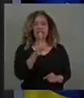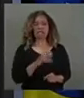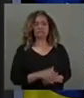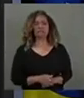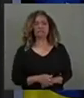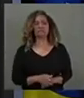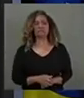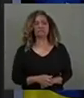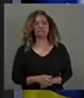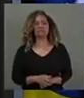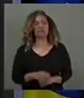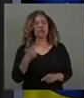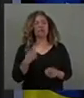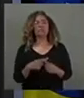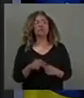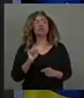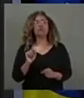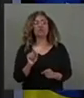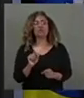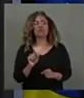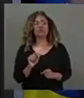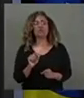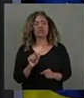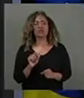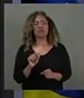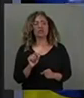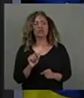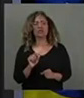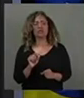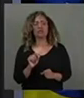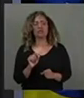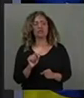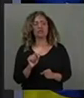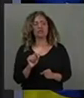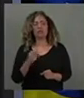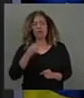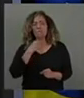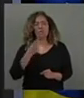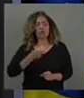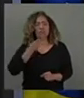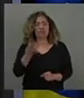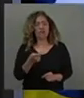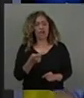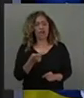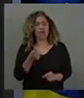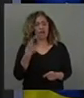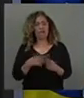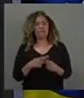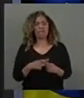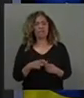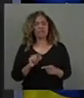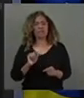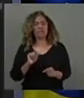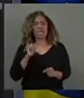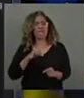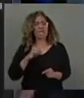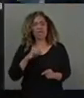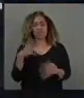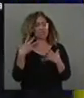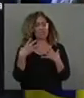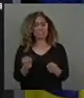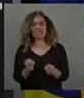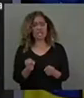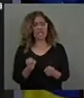homem, que custe o mandato. Para que mandato se eu não posso falar? Para que mandato se eu vou afrouxar? Eu não